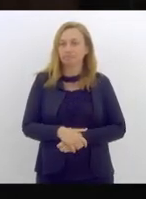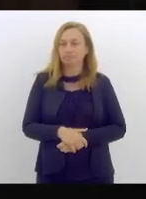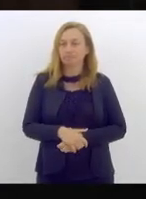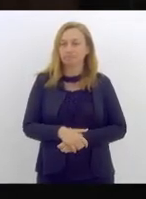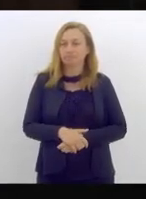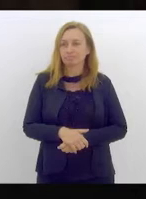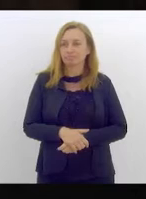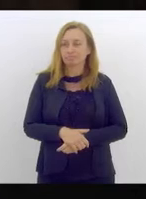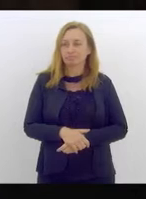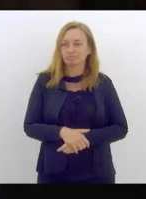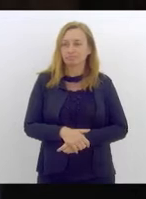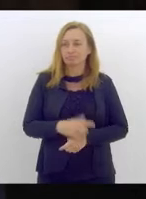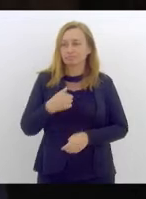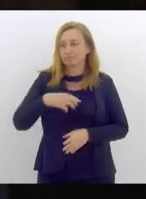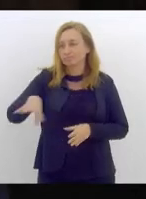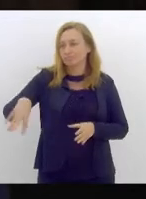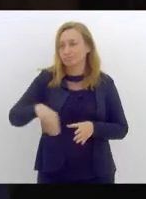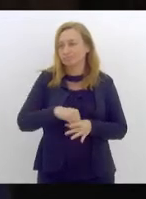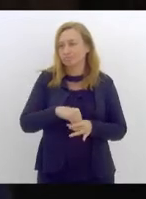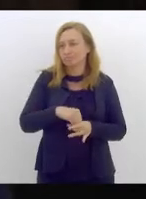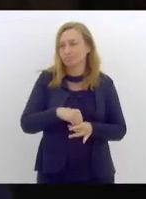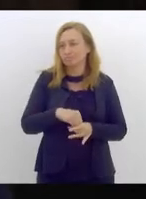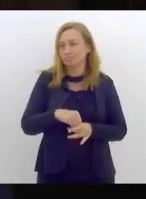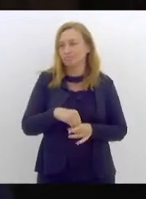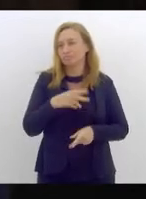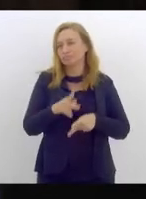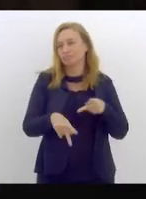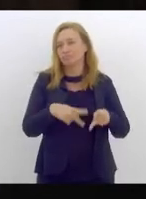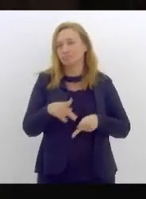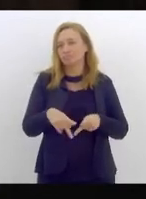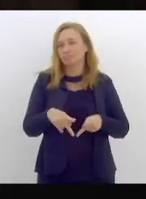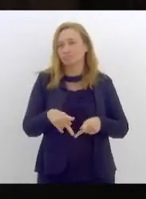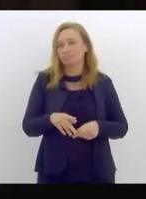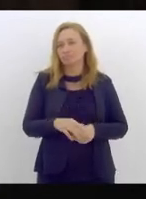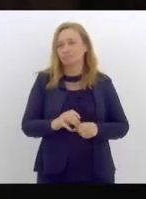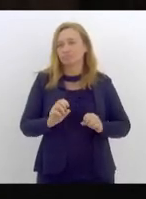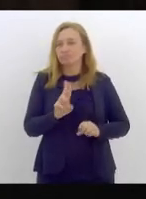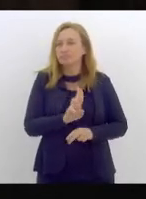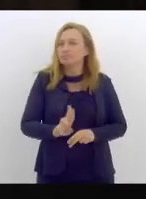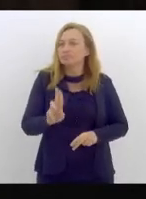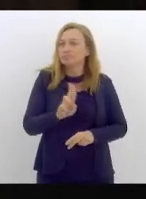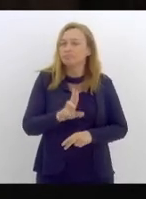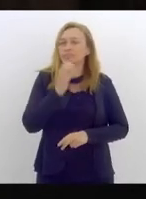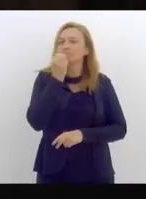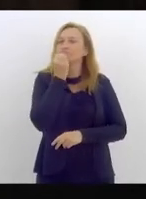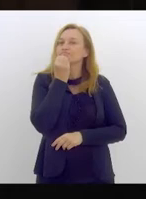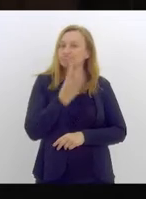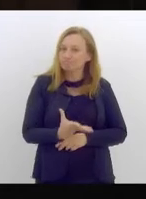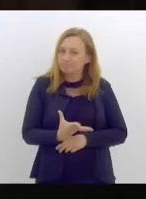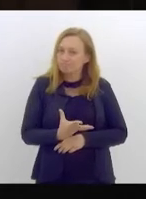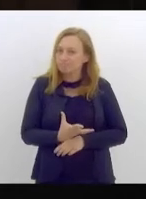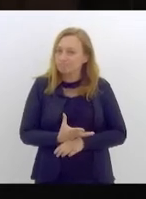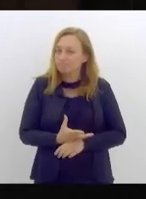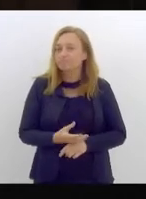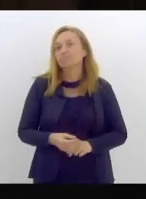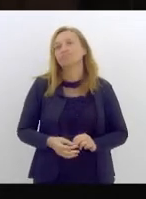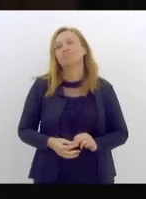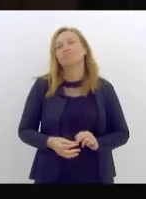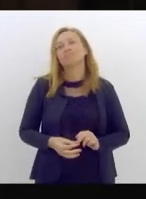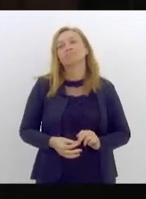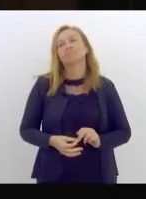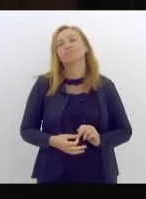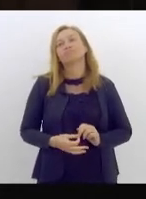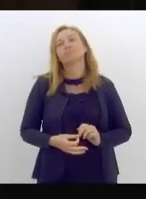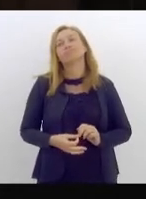E aí onde eu me inclui como povão e Usufruir muito bem os